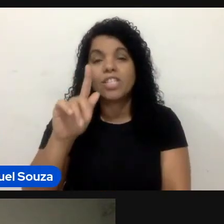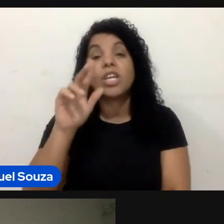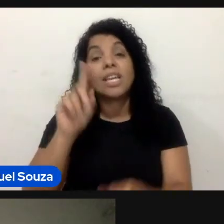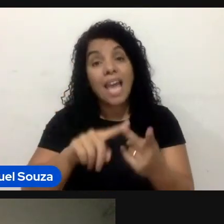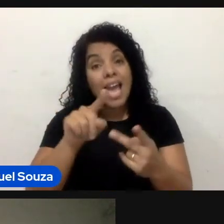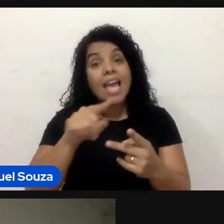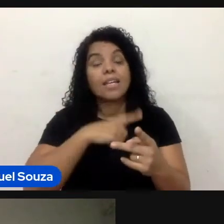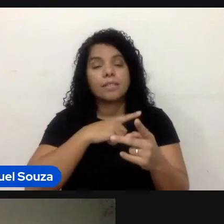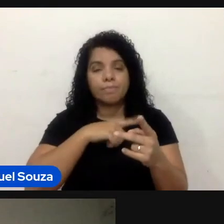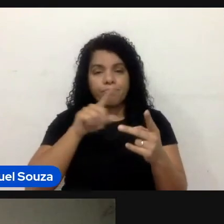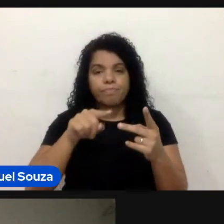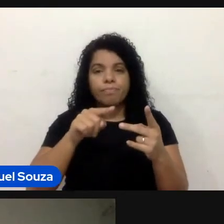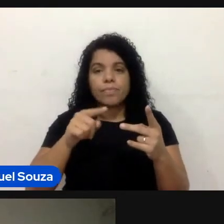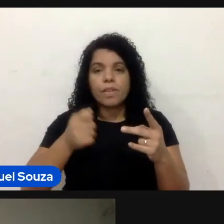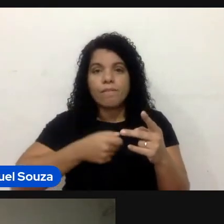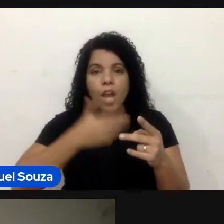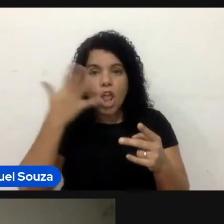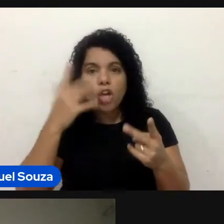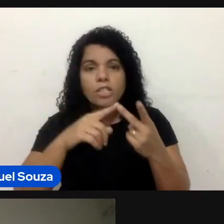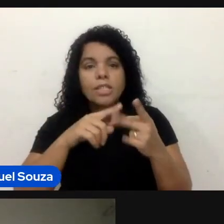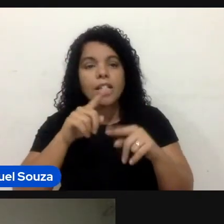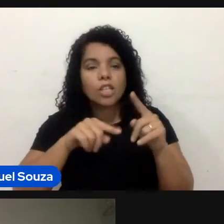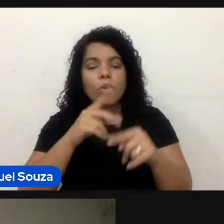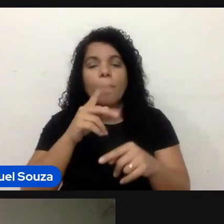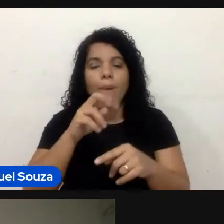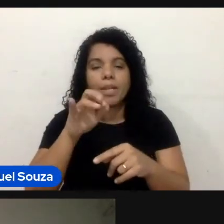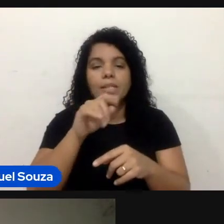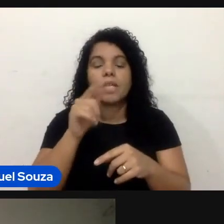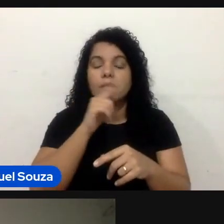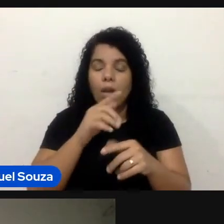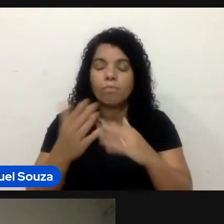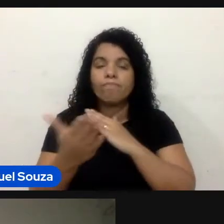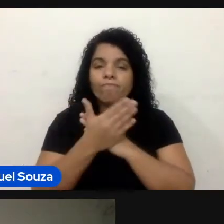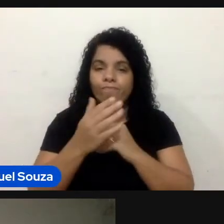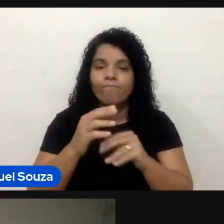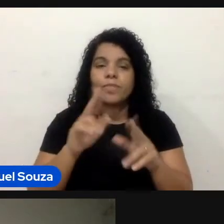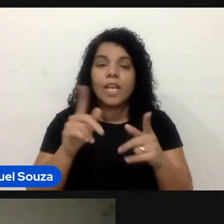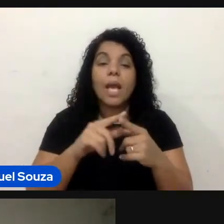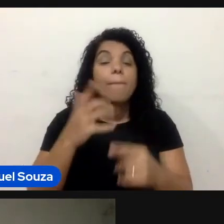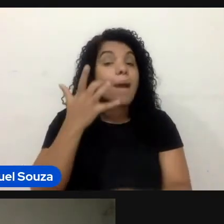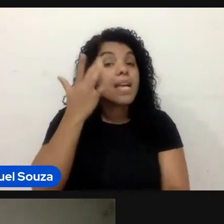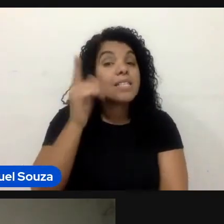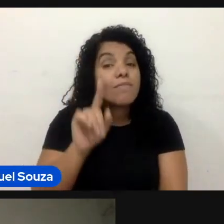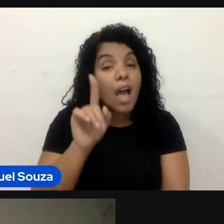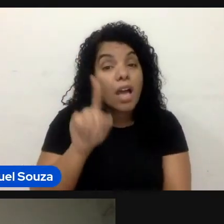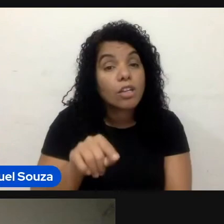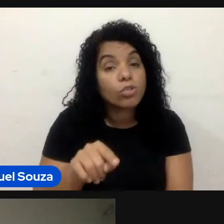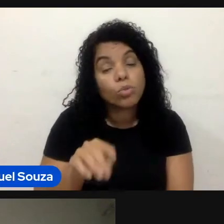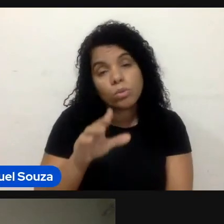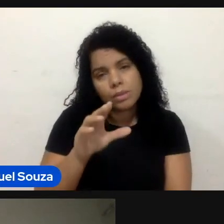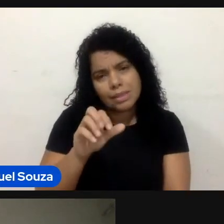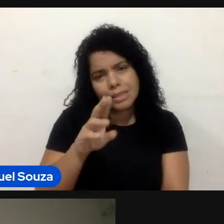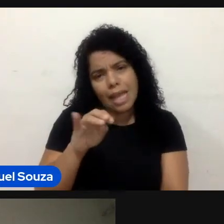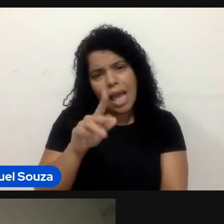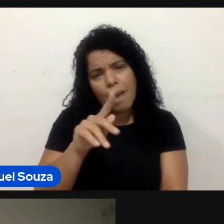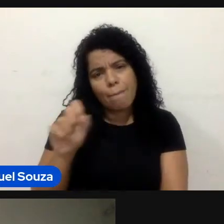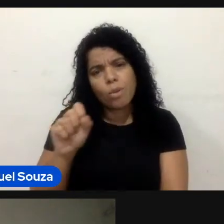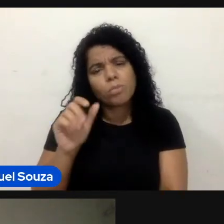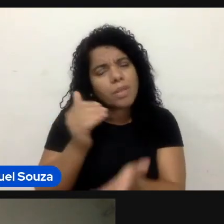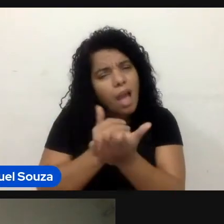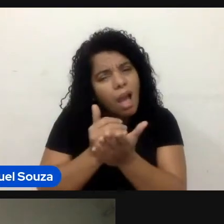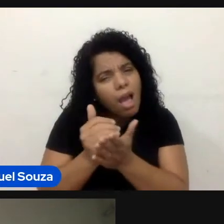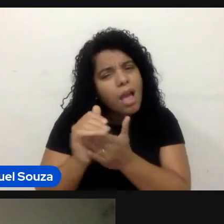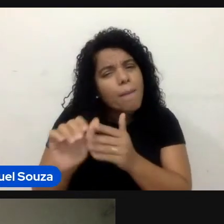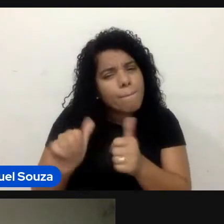esse recurso de paralelização faz a diferença. É mais fácil para quem não está começando na área? Para